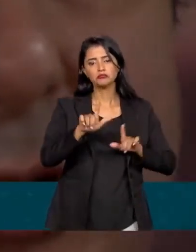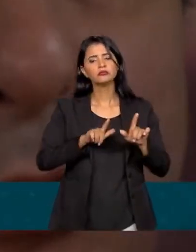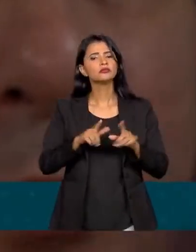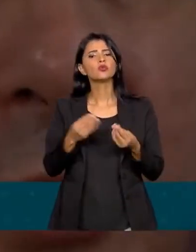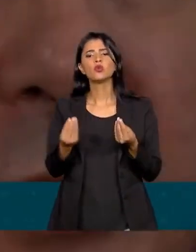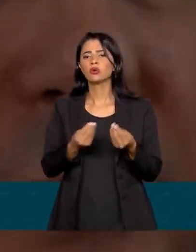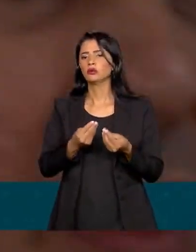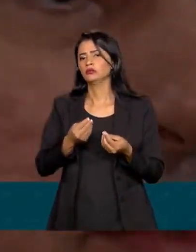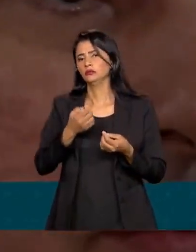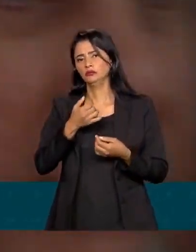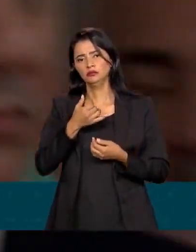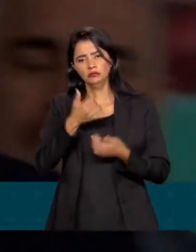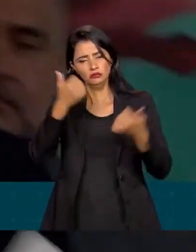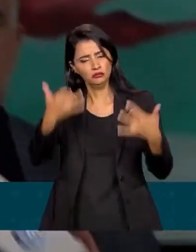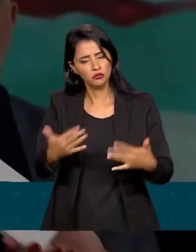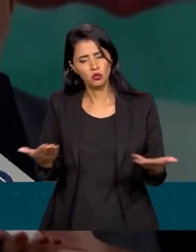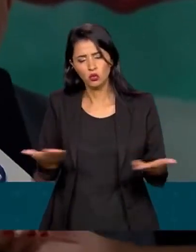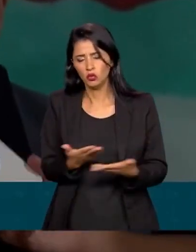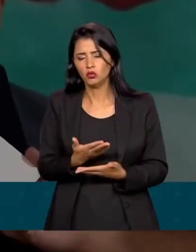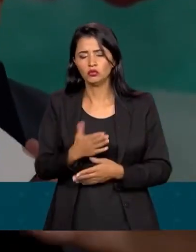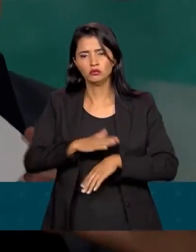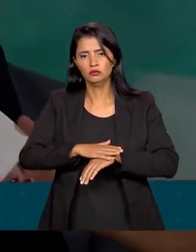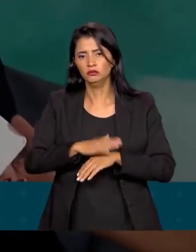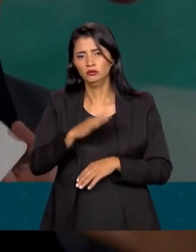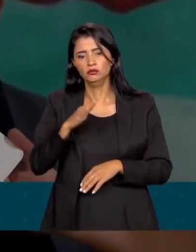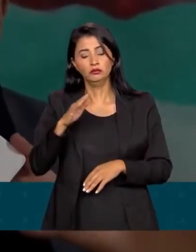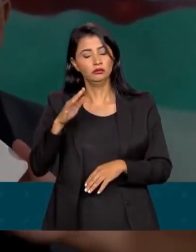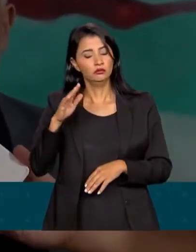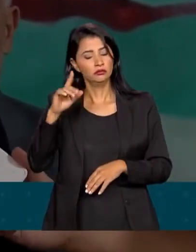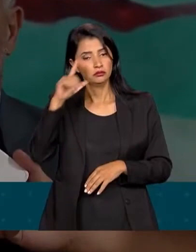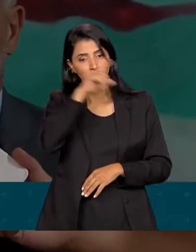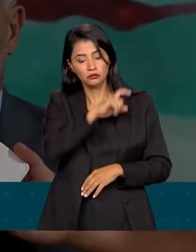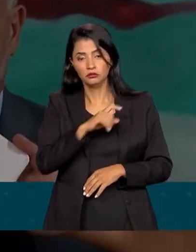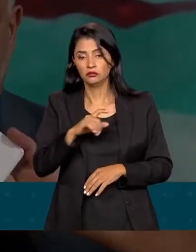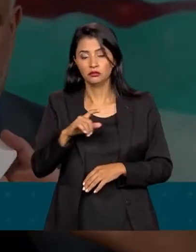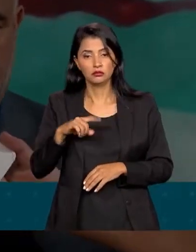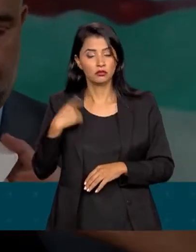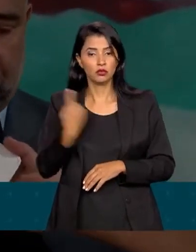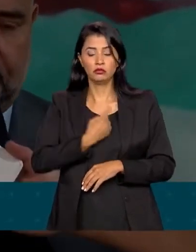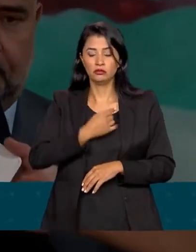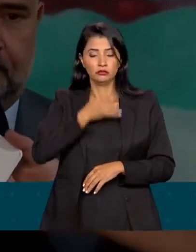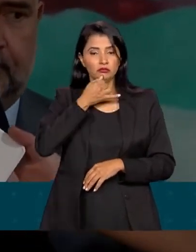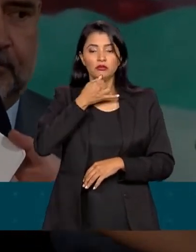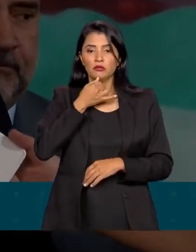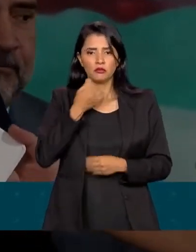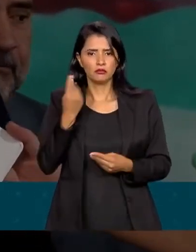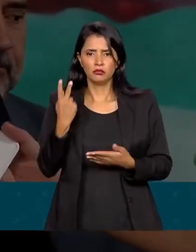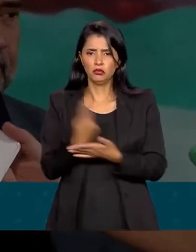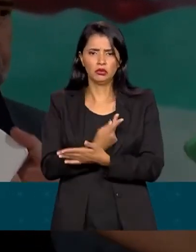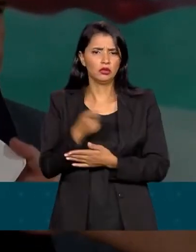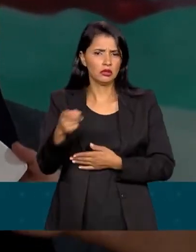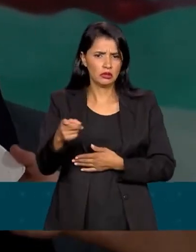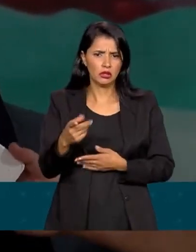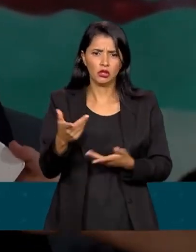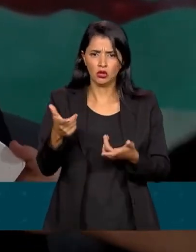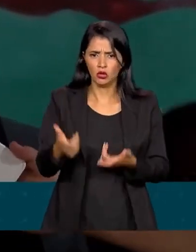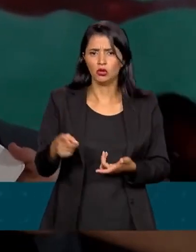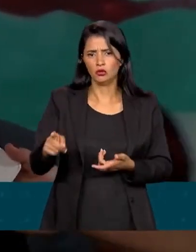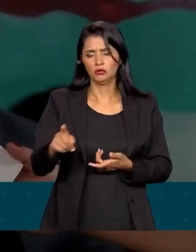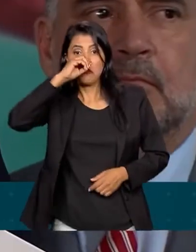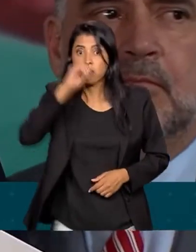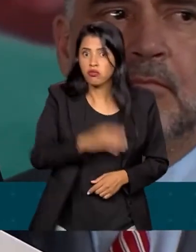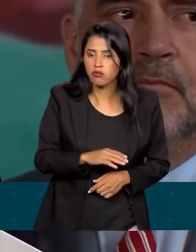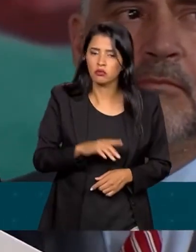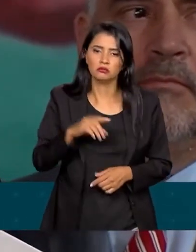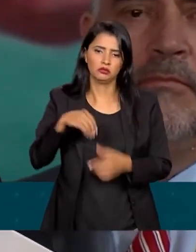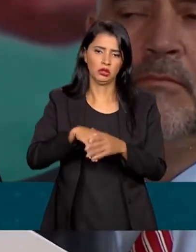dizer que hoje é um momento difícil, um momento chocou a todos nós esse episódio ocorrido em